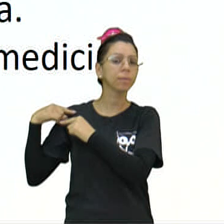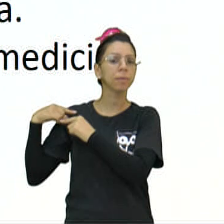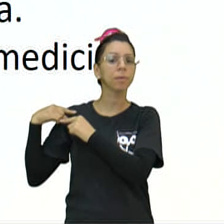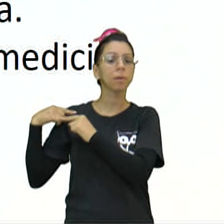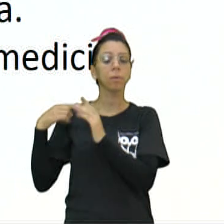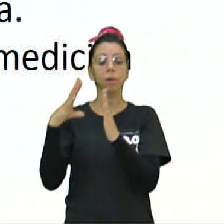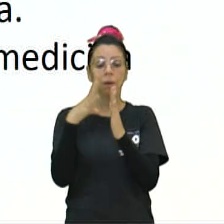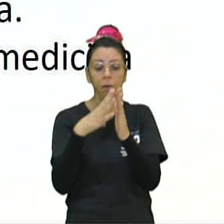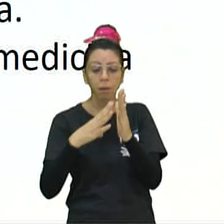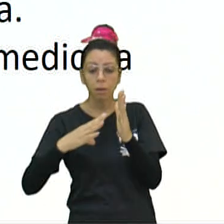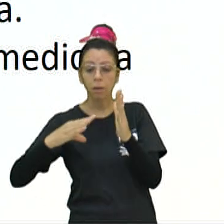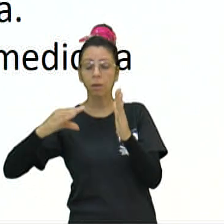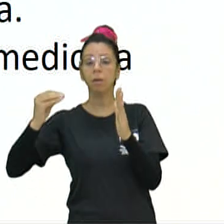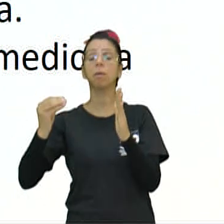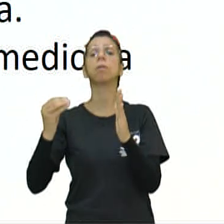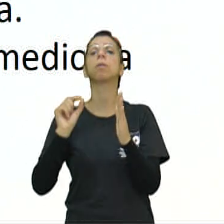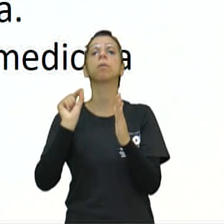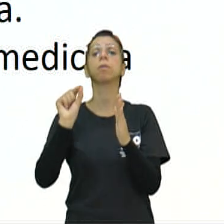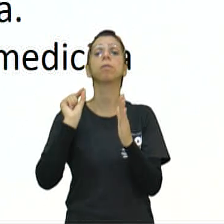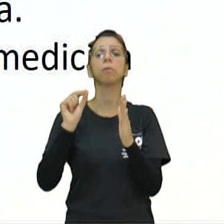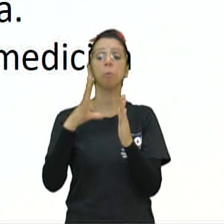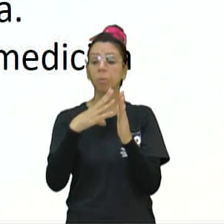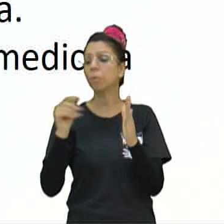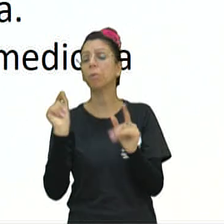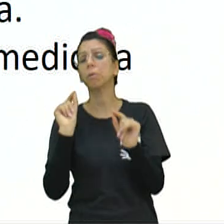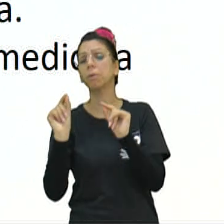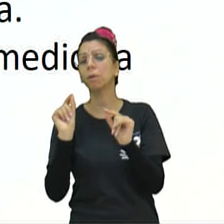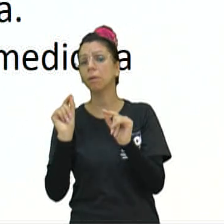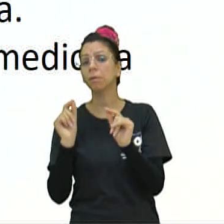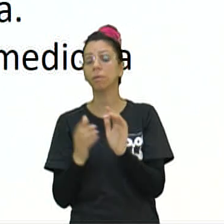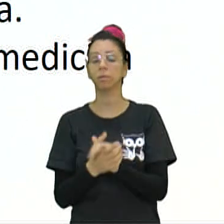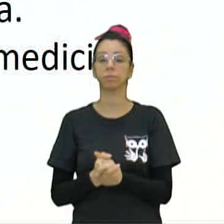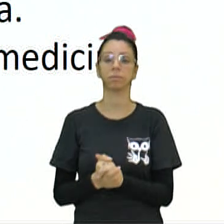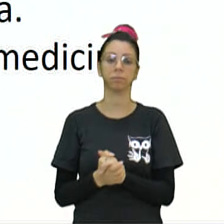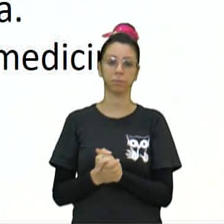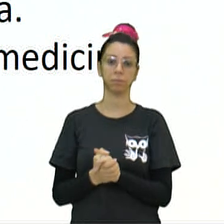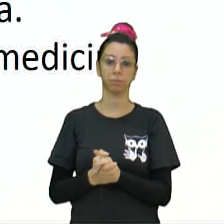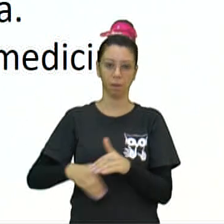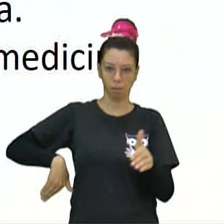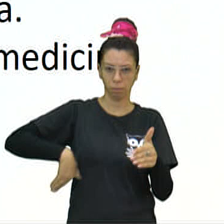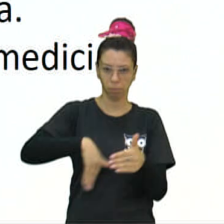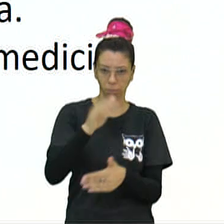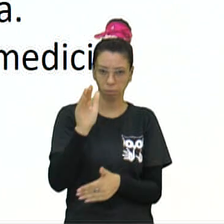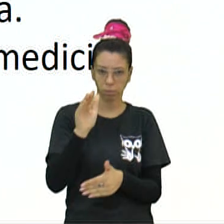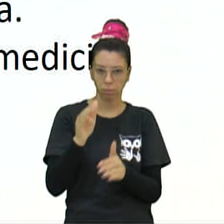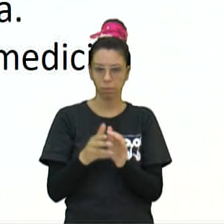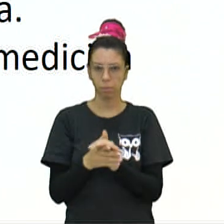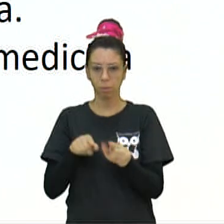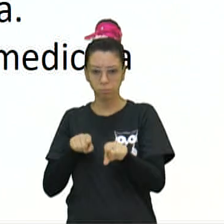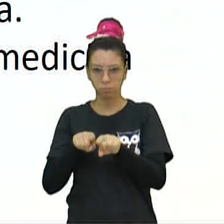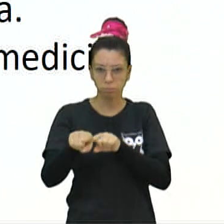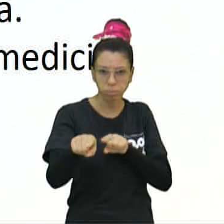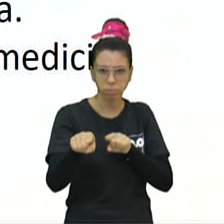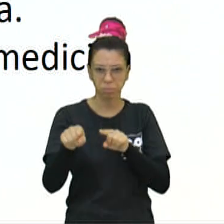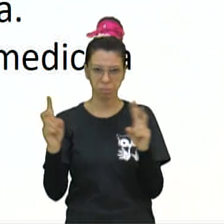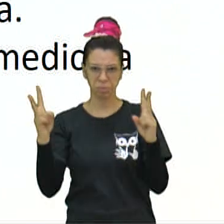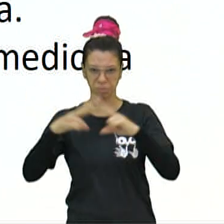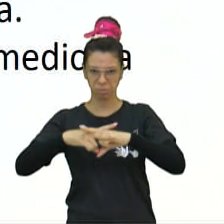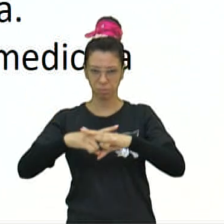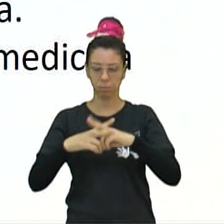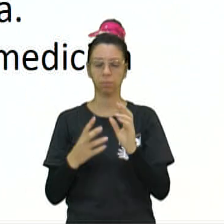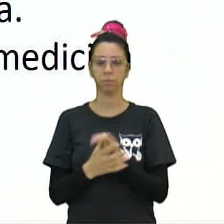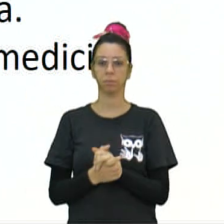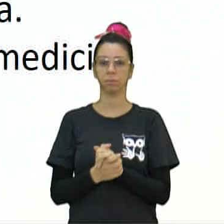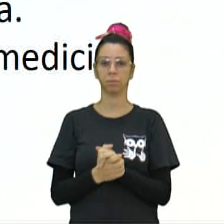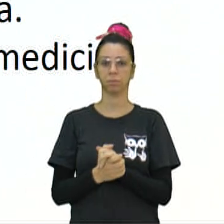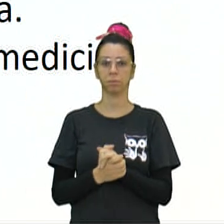inspiração de quais modalidades já existentes? Letra A, futebol, atletismo e lutas. Letra